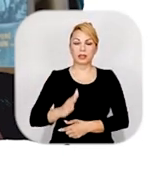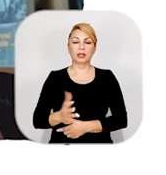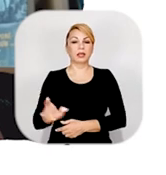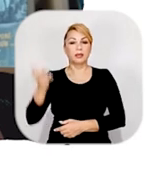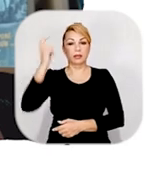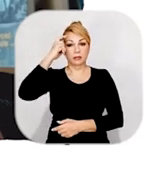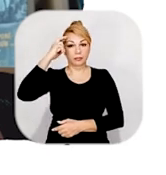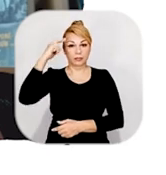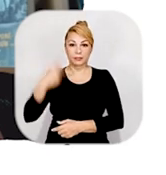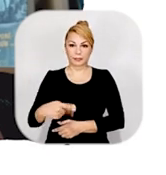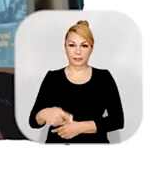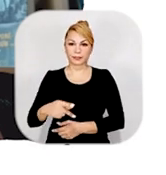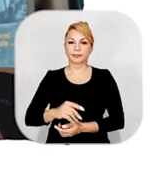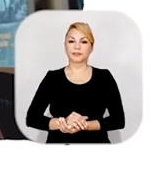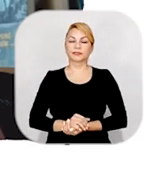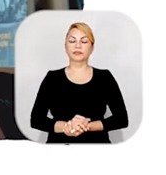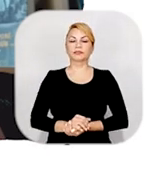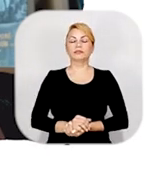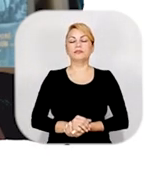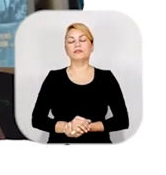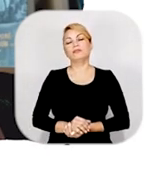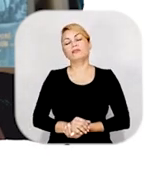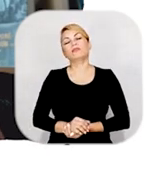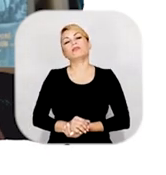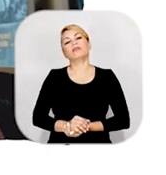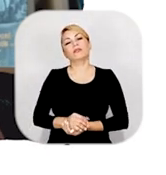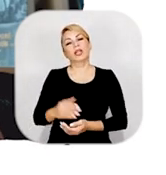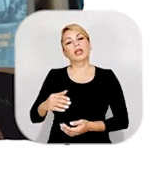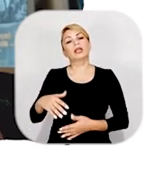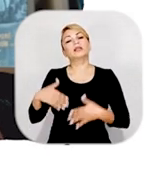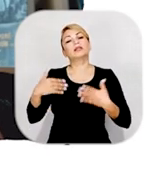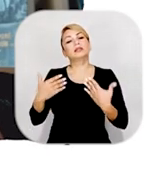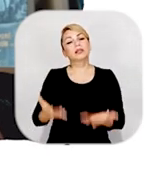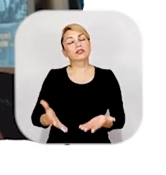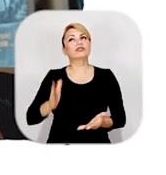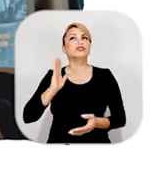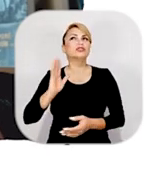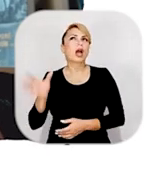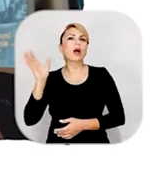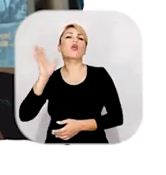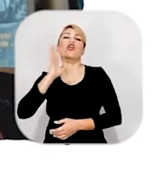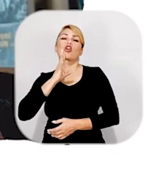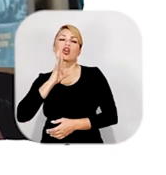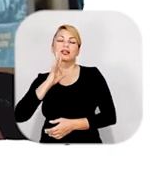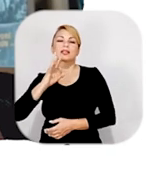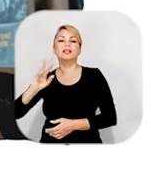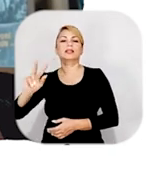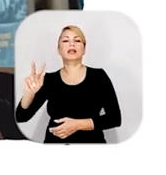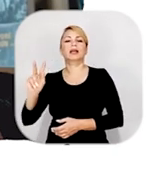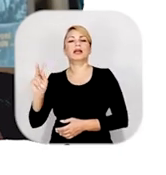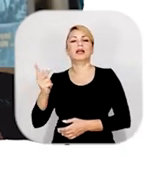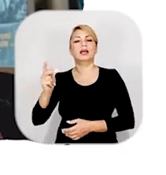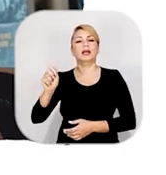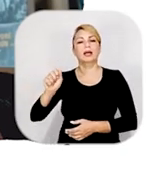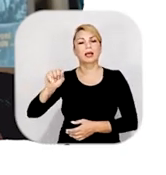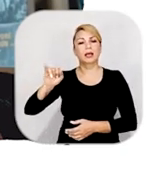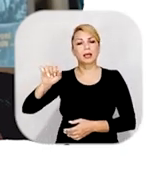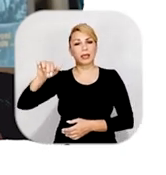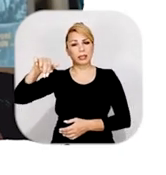Culturais. E aí, nessa época, eu já tinha ouvido falar do Rhein, né? Mas aí a gente se